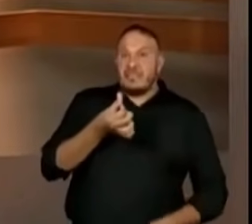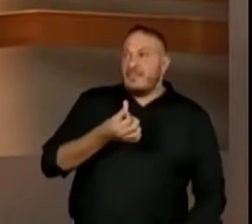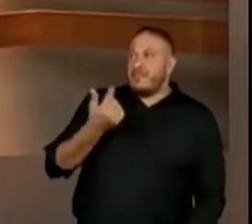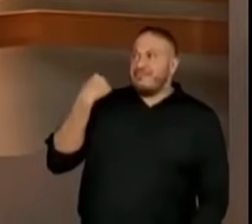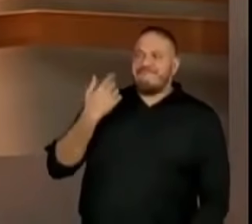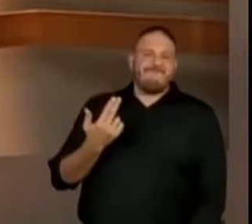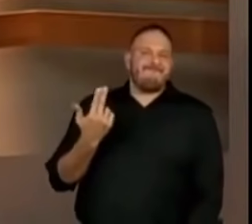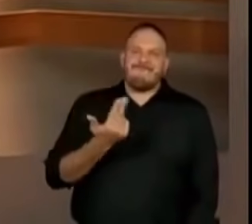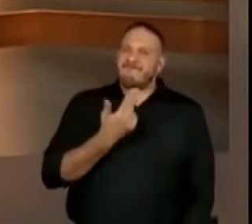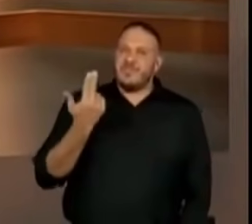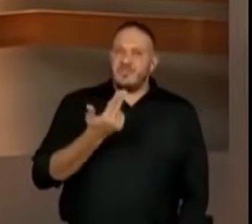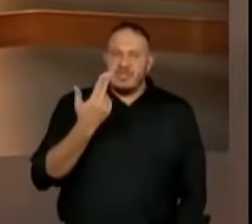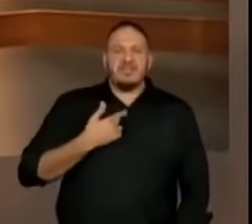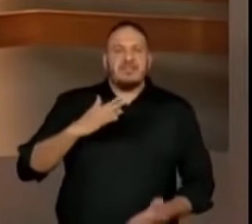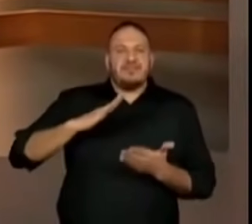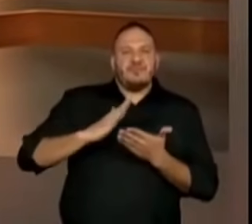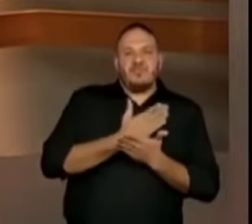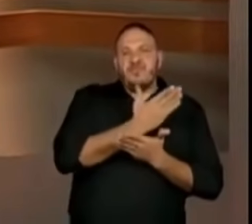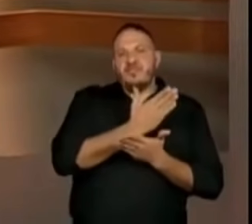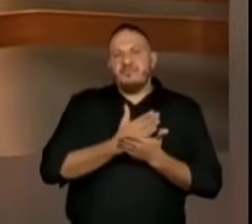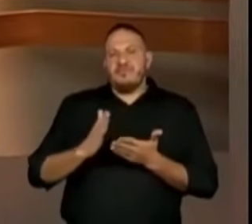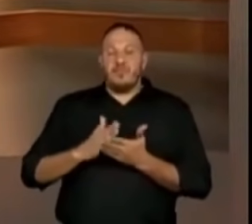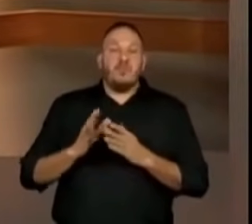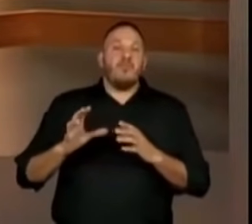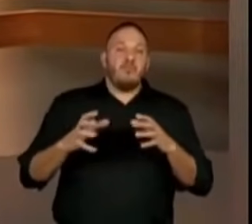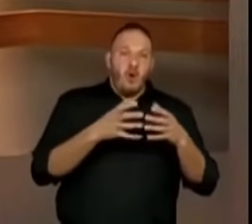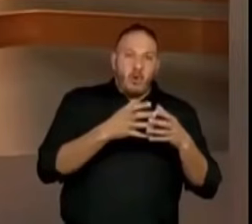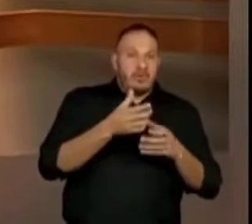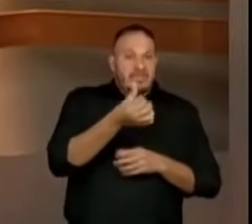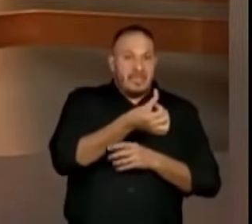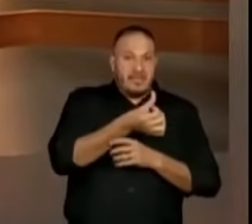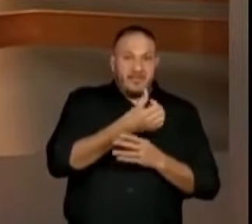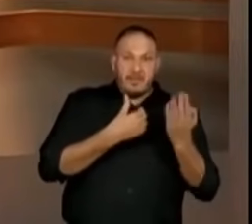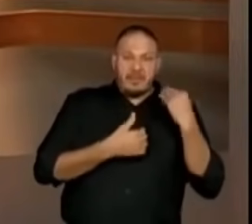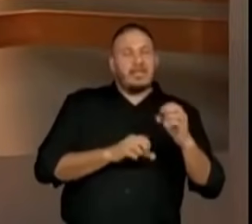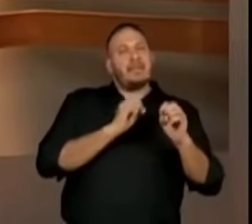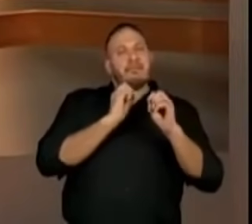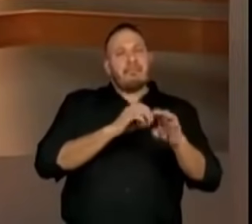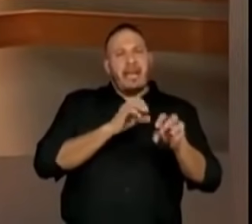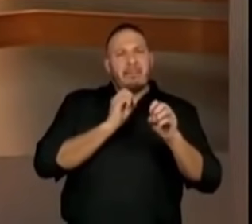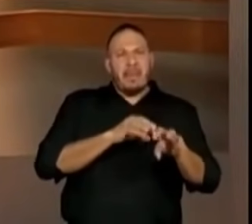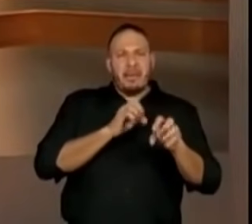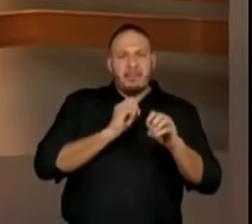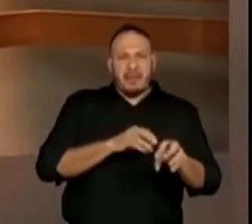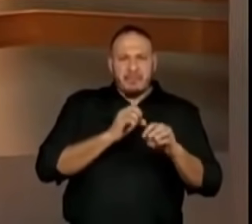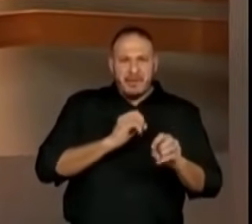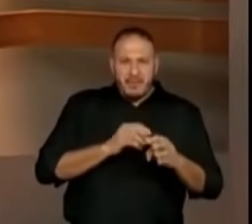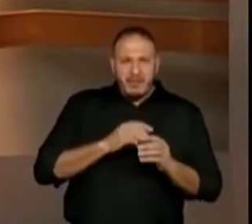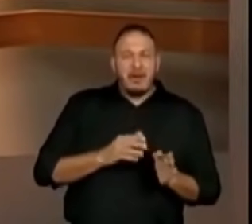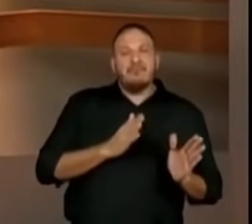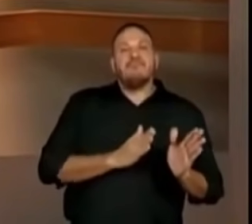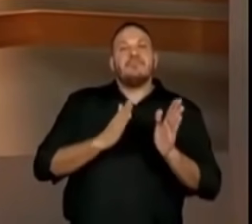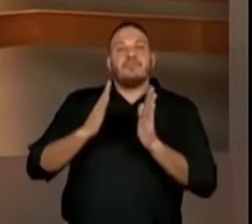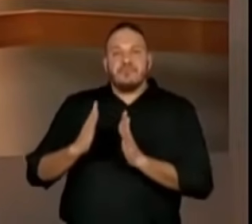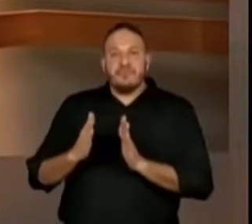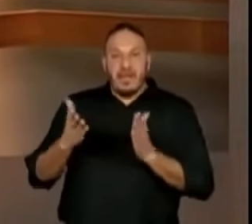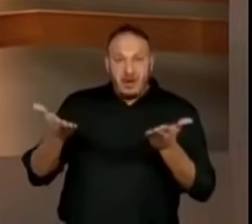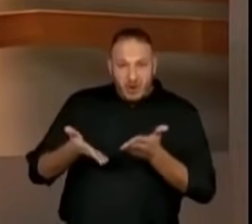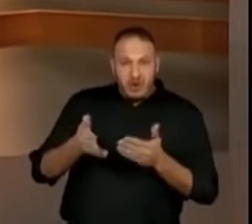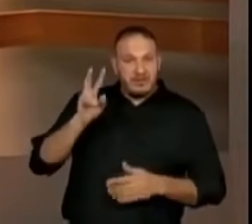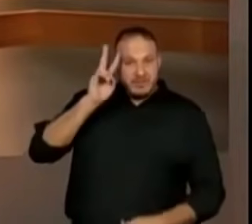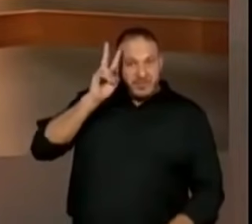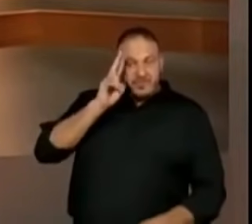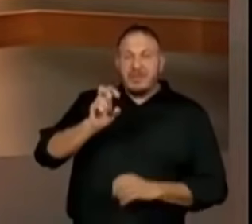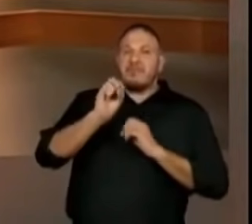a professora fez o quê? Dividiu essa aula. Então a gente deu uma parte dela lá na sexta-feira e a gente vai terminar ela